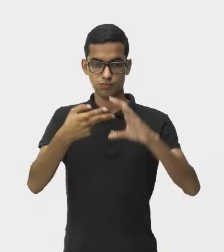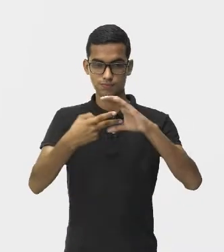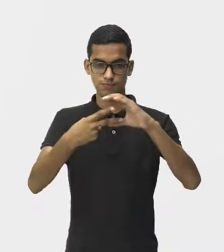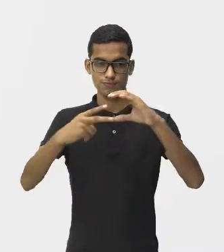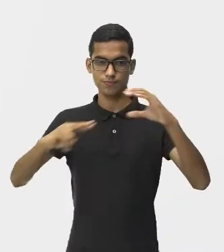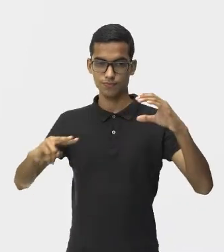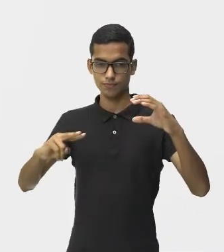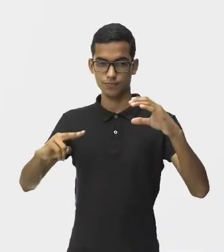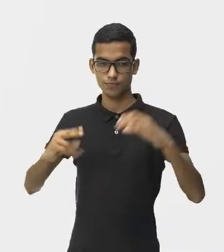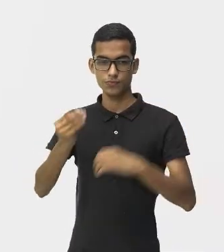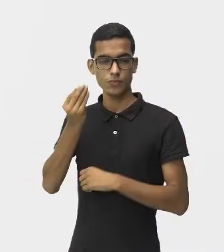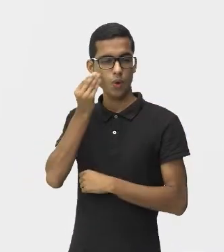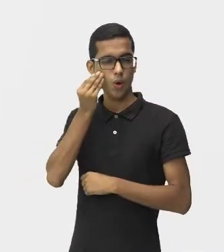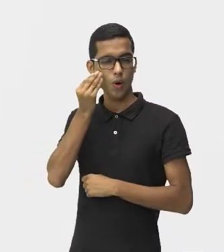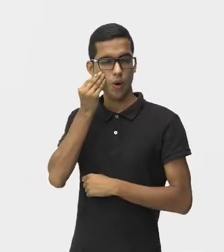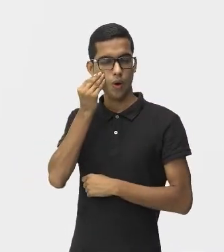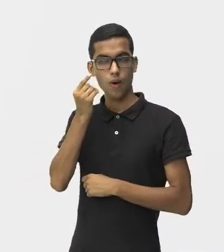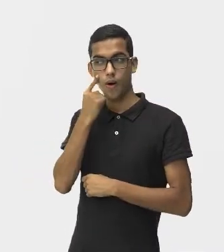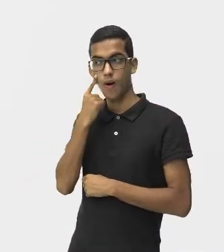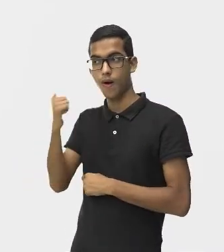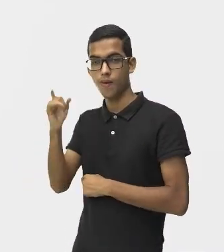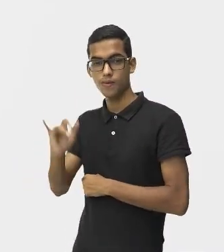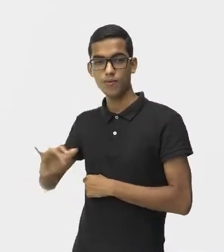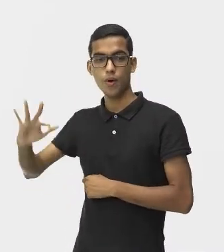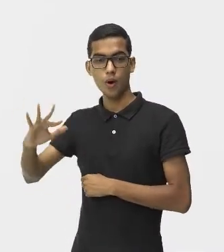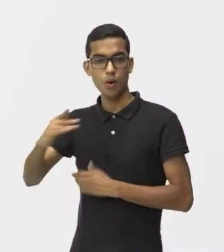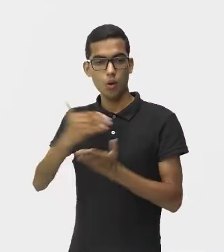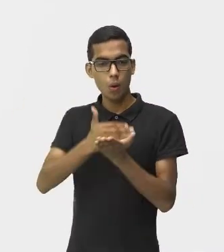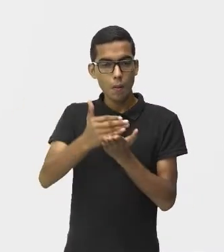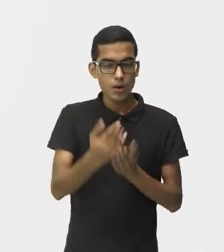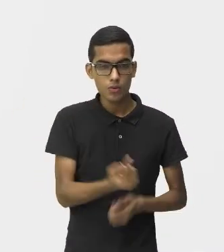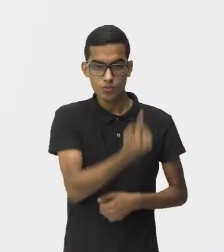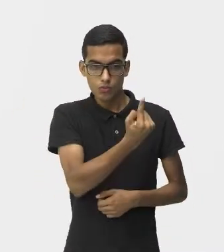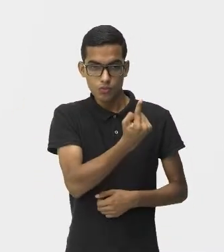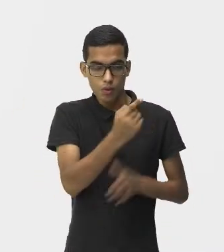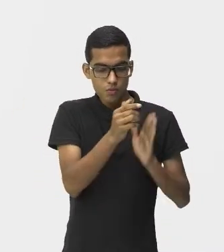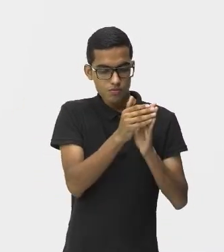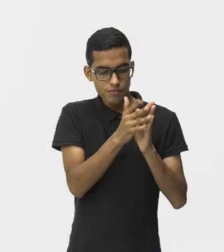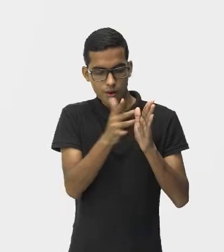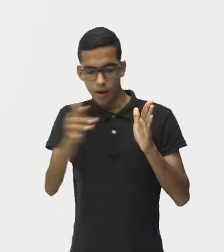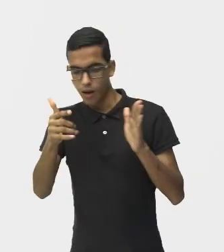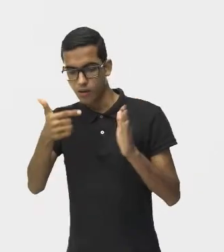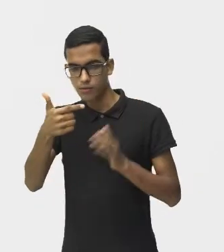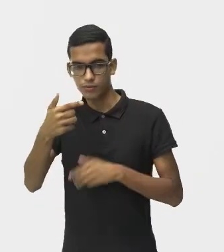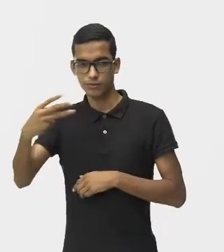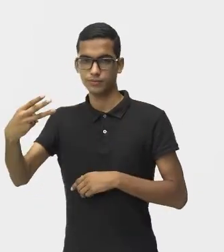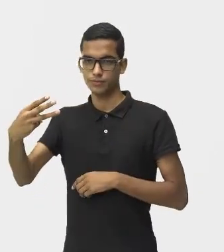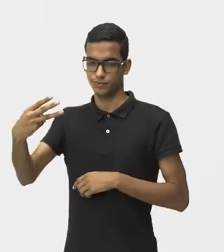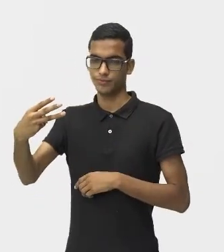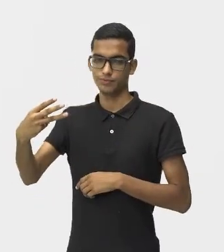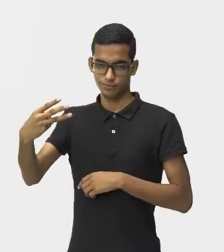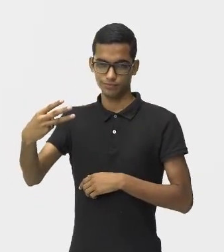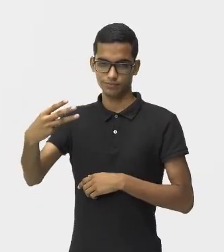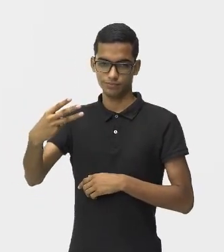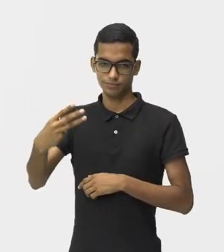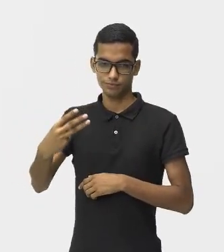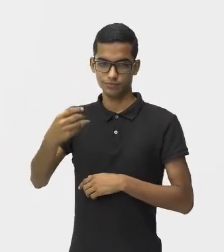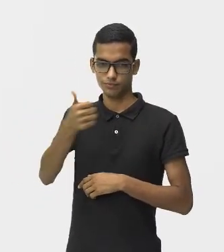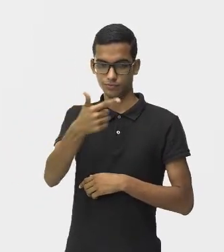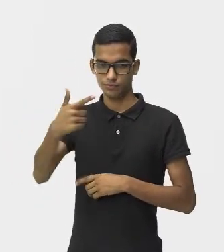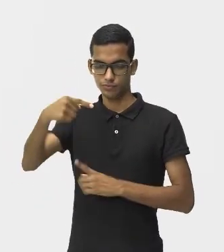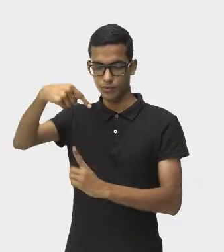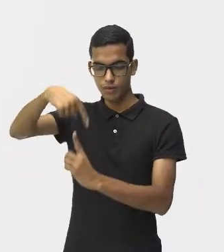que vai do 1 até o 23, o que representa aqui pra gente 23